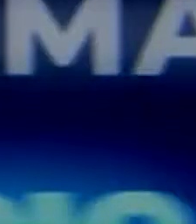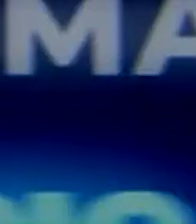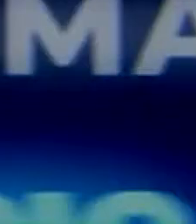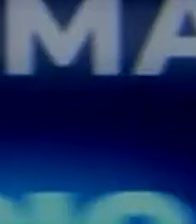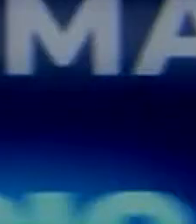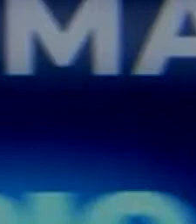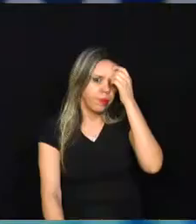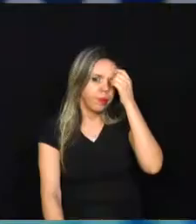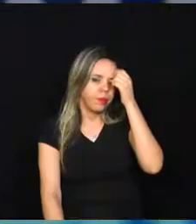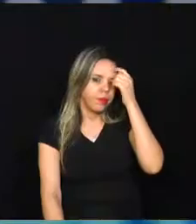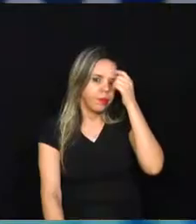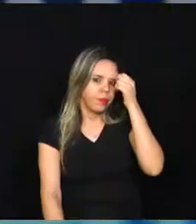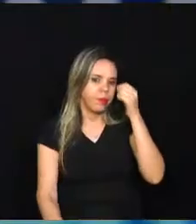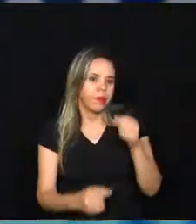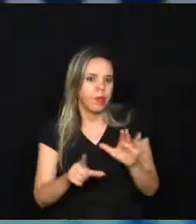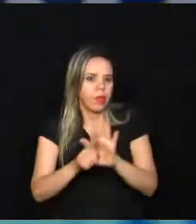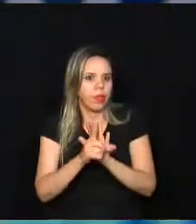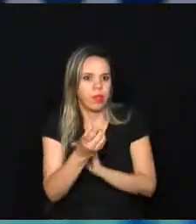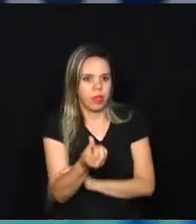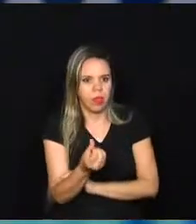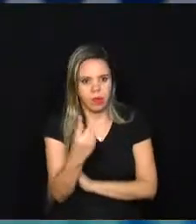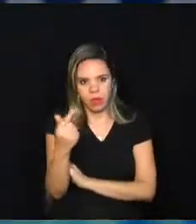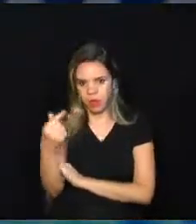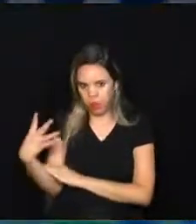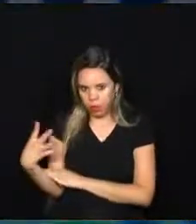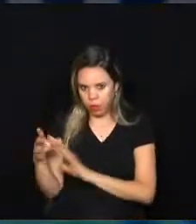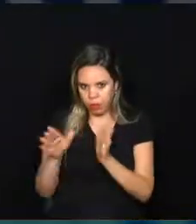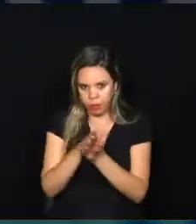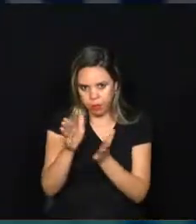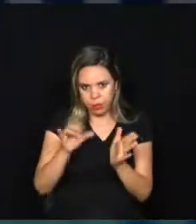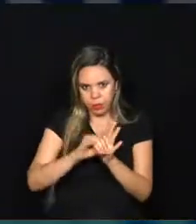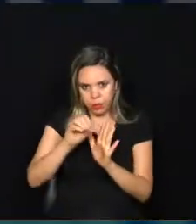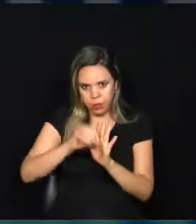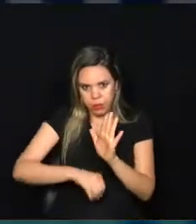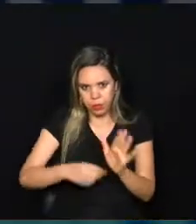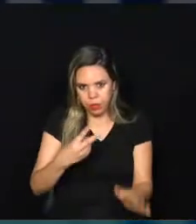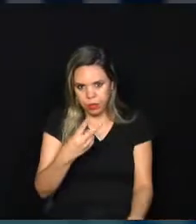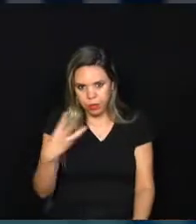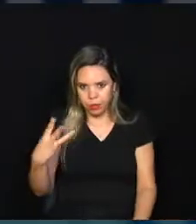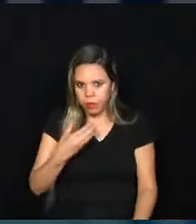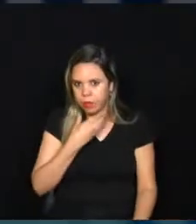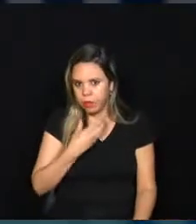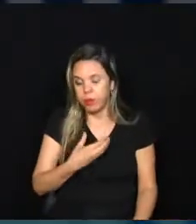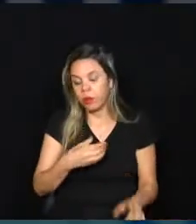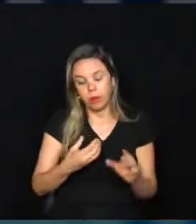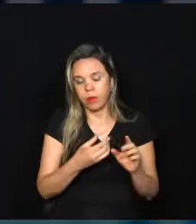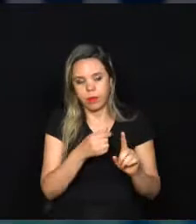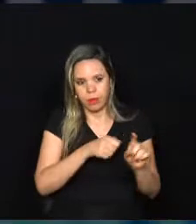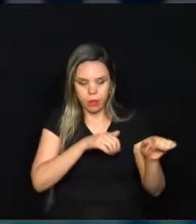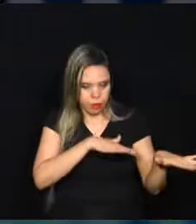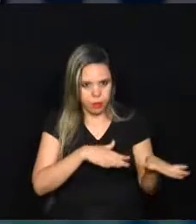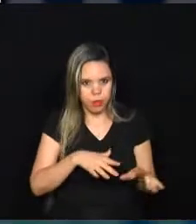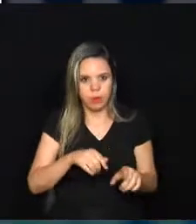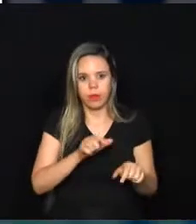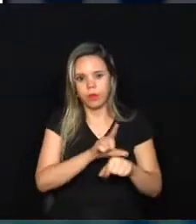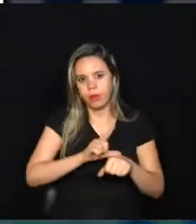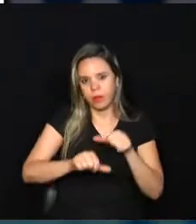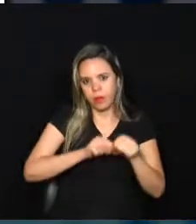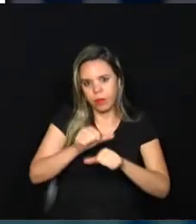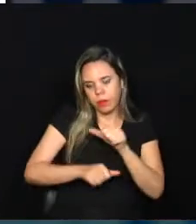A Lei 16.114 foi publicada no Diário Oficial de 23 de setembro e altera a legislação